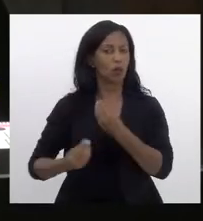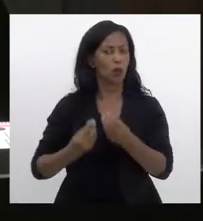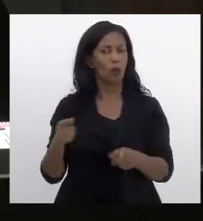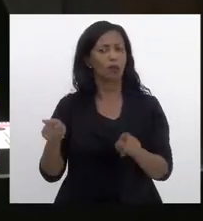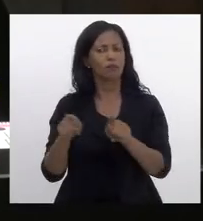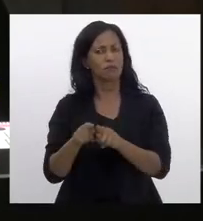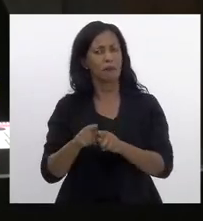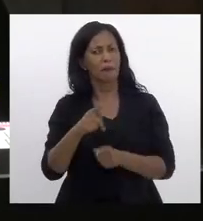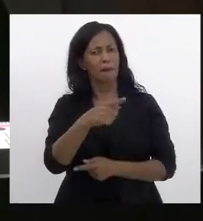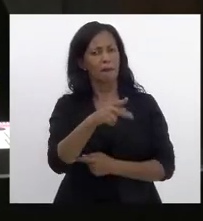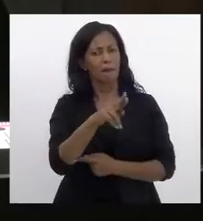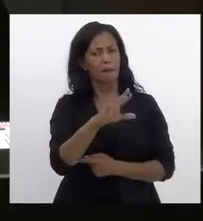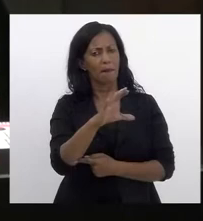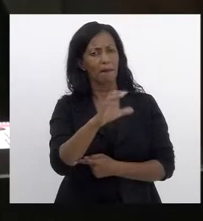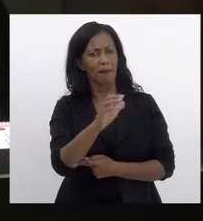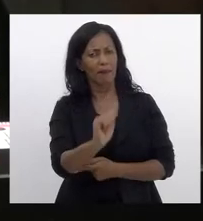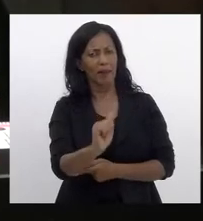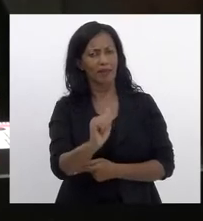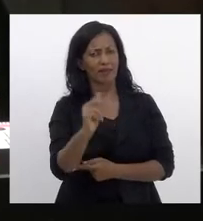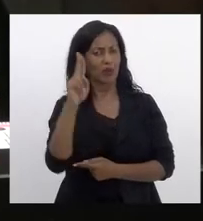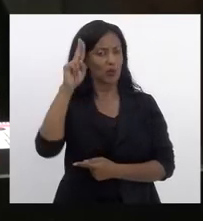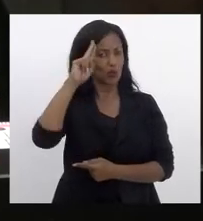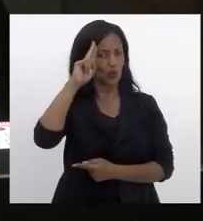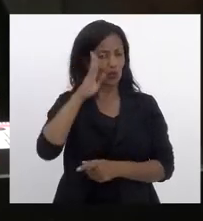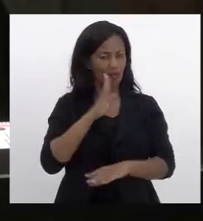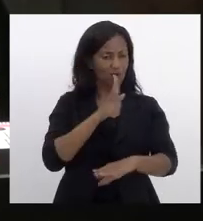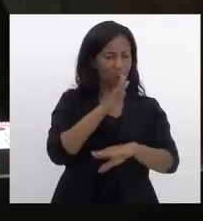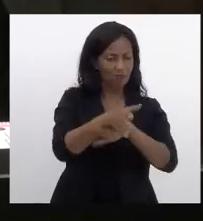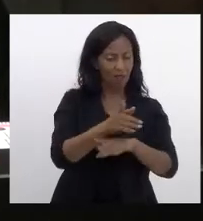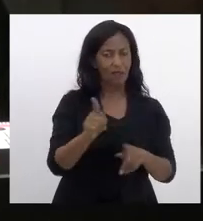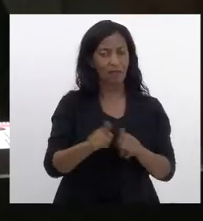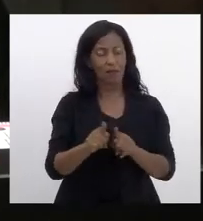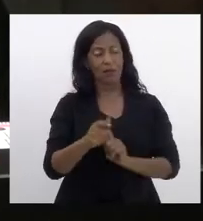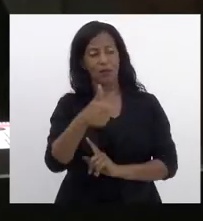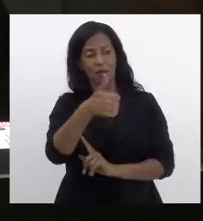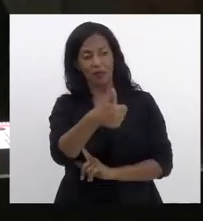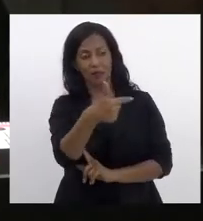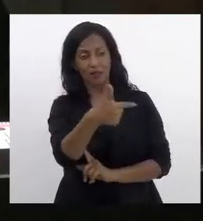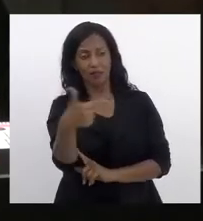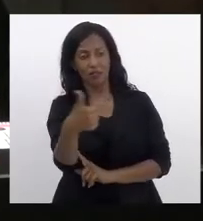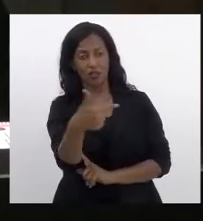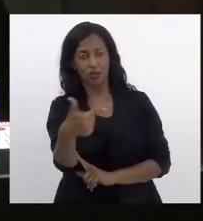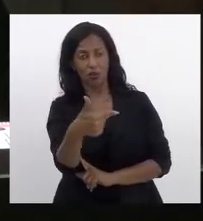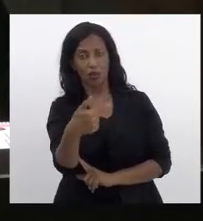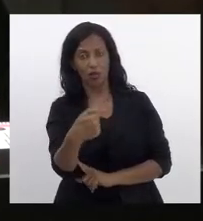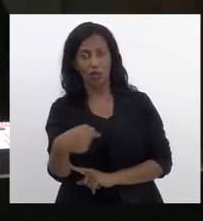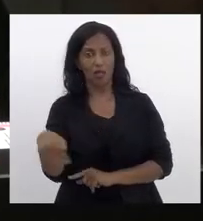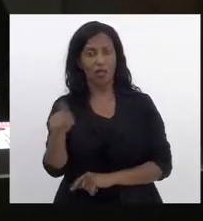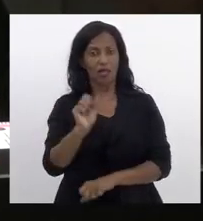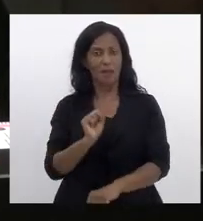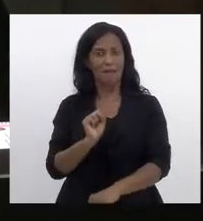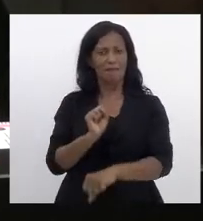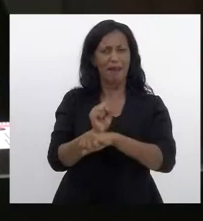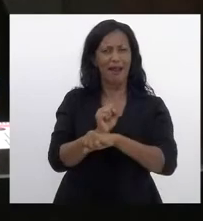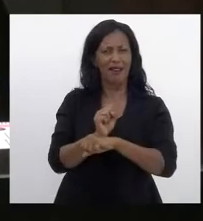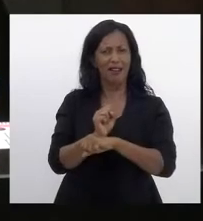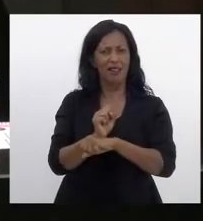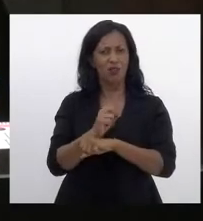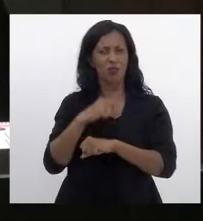praça entra, o soldado entra. Só que ele pega os 122 e ali ele para. Ele não avança